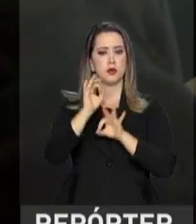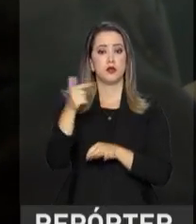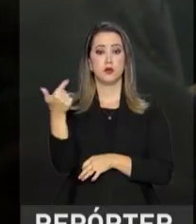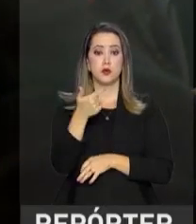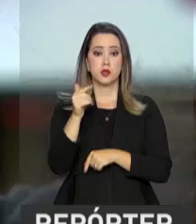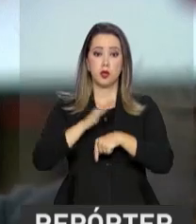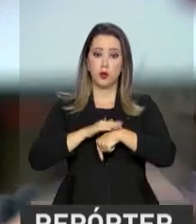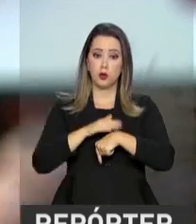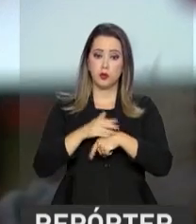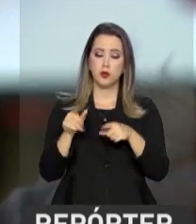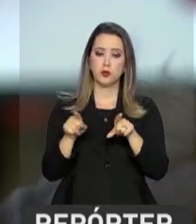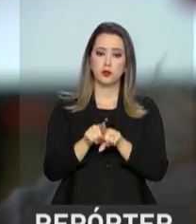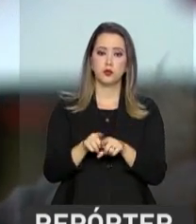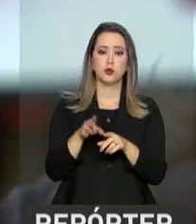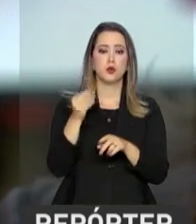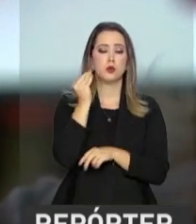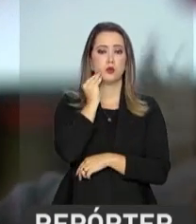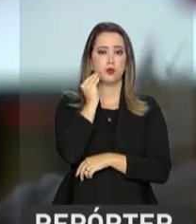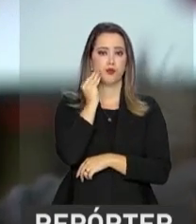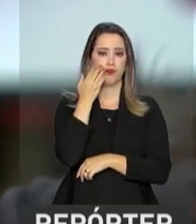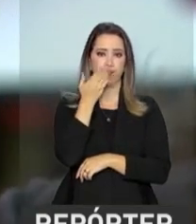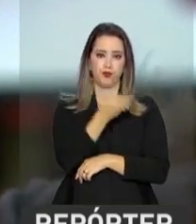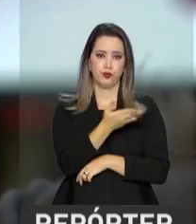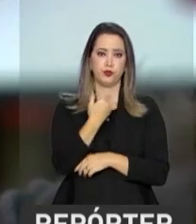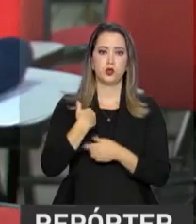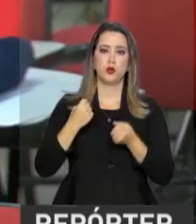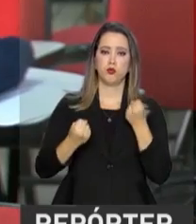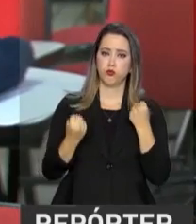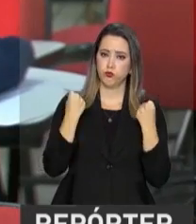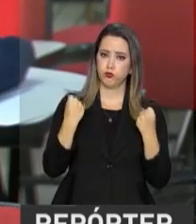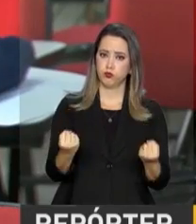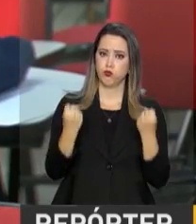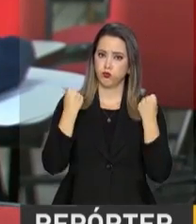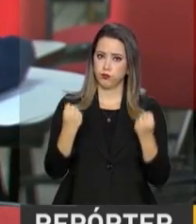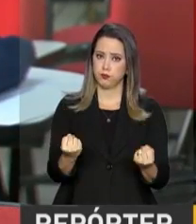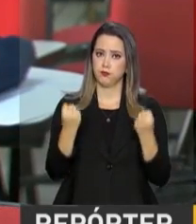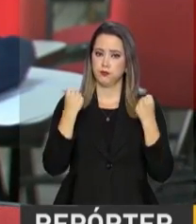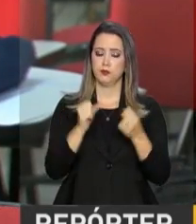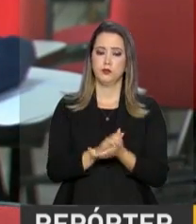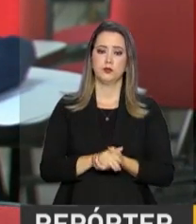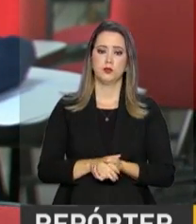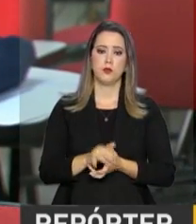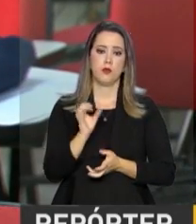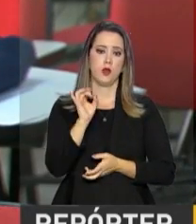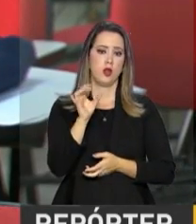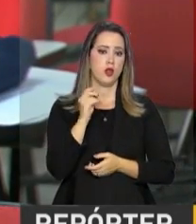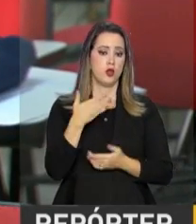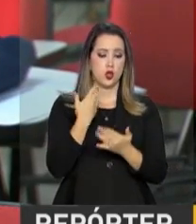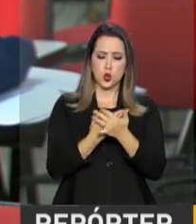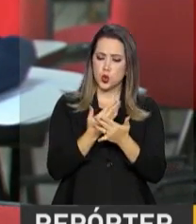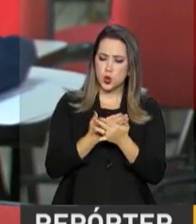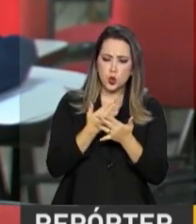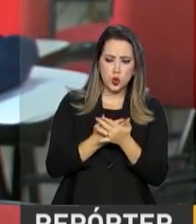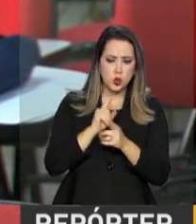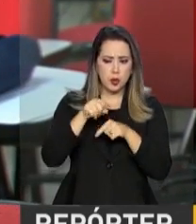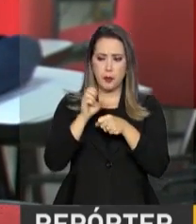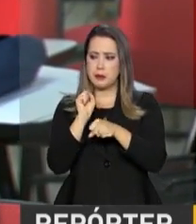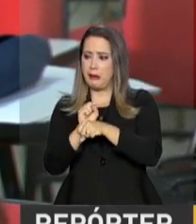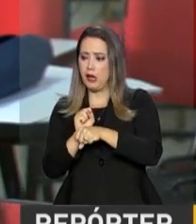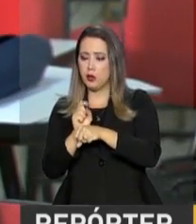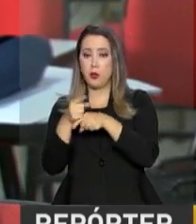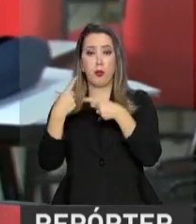segunda etapa de testes de aptidão física eu só paro pra poder me preparar para a prova física